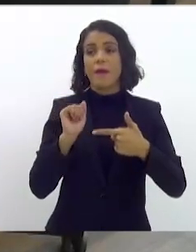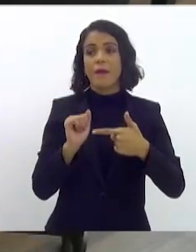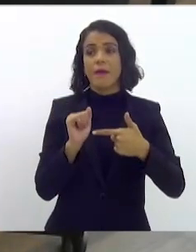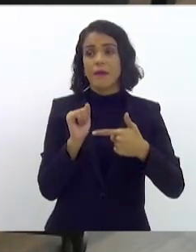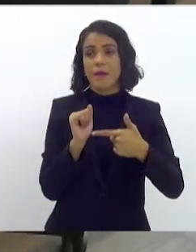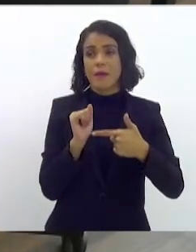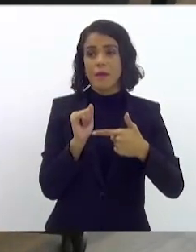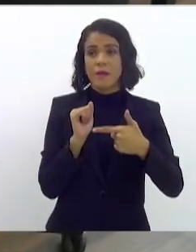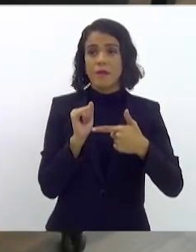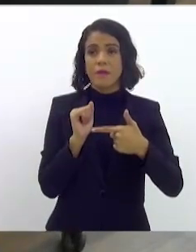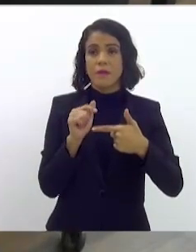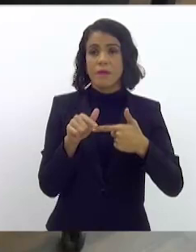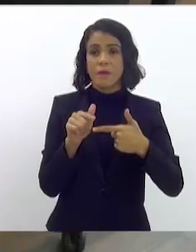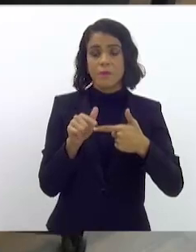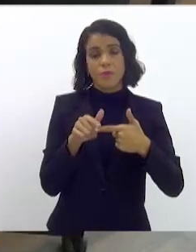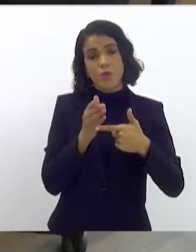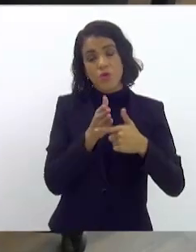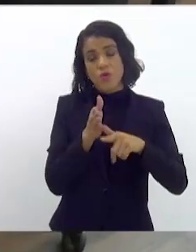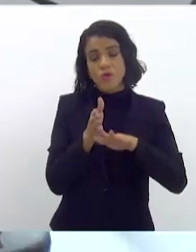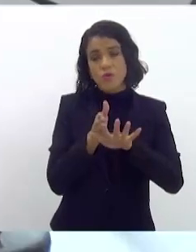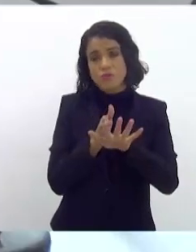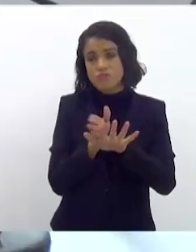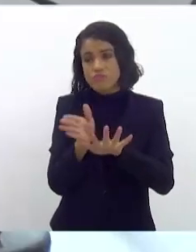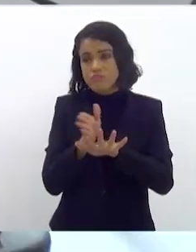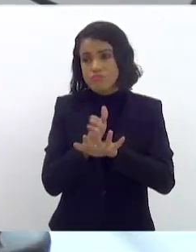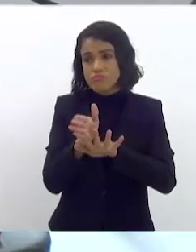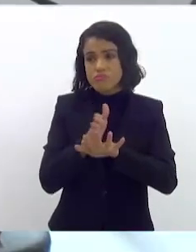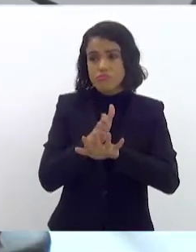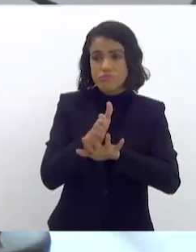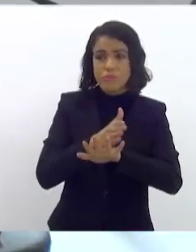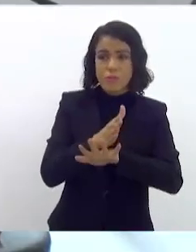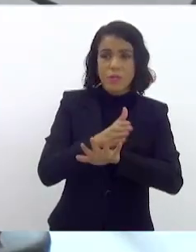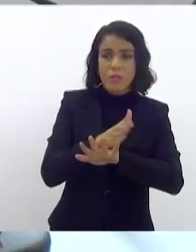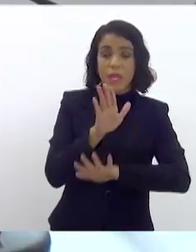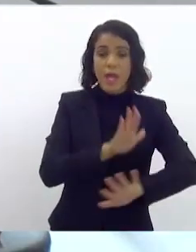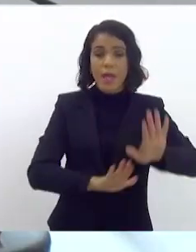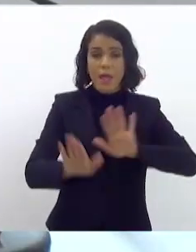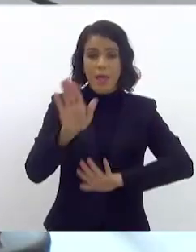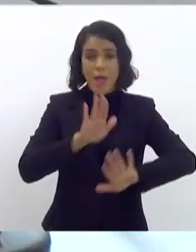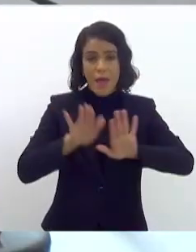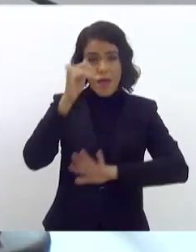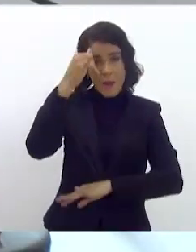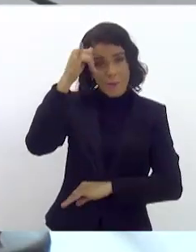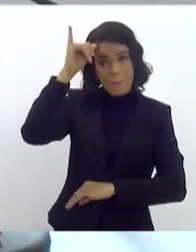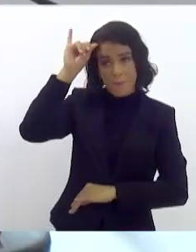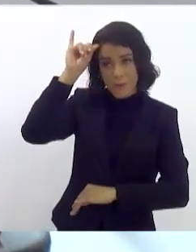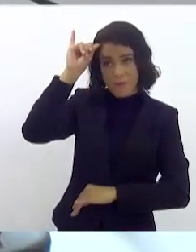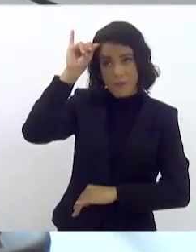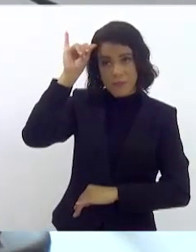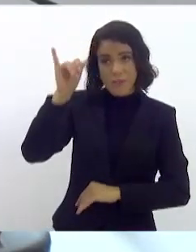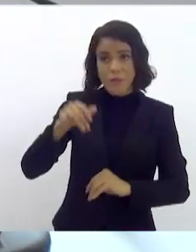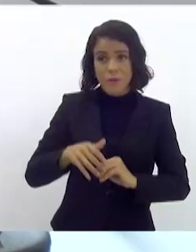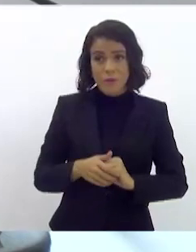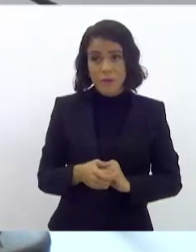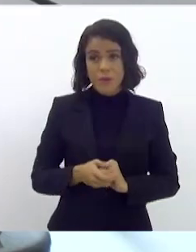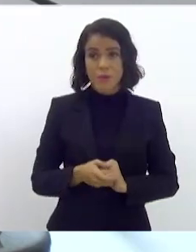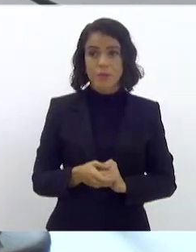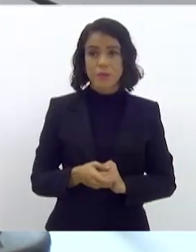vem no viés até da prevenção, deputada Marta Rocha, e